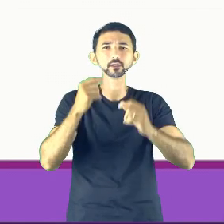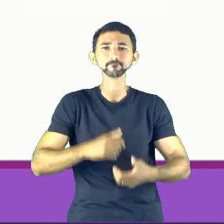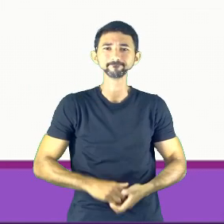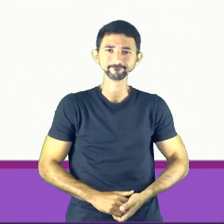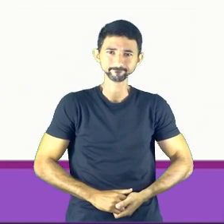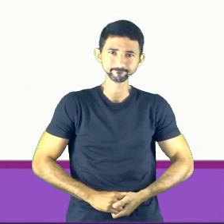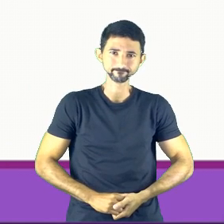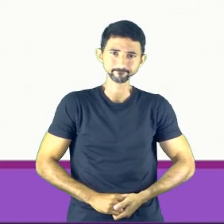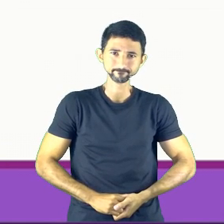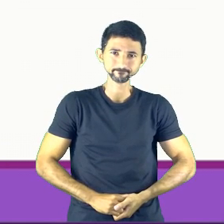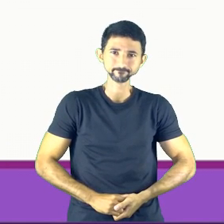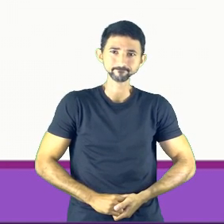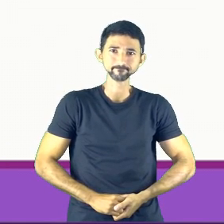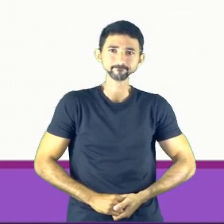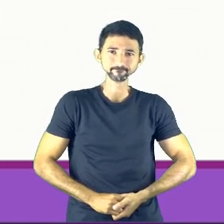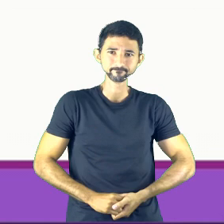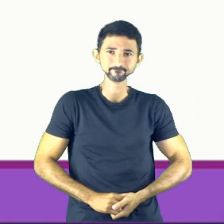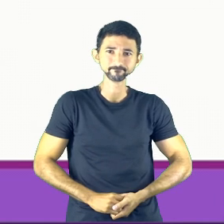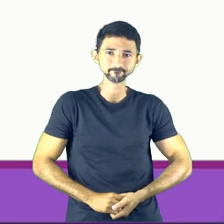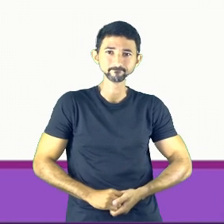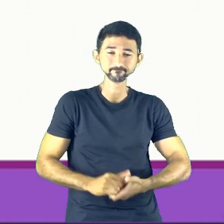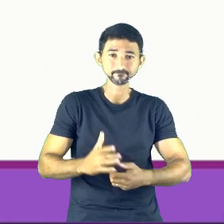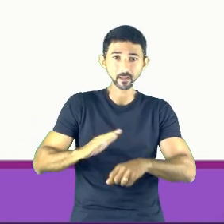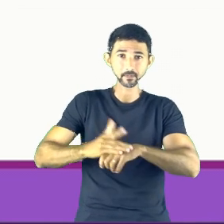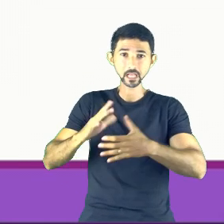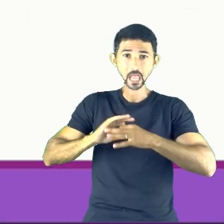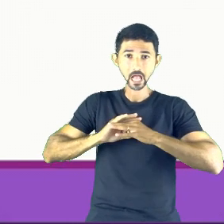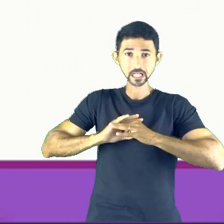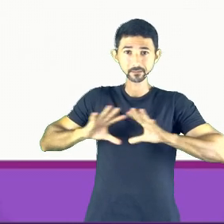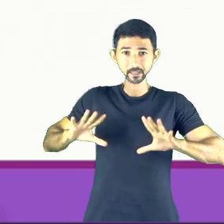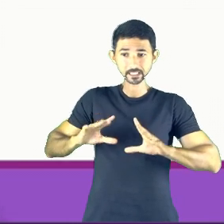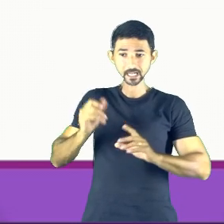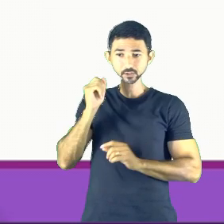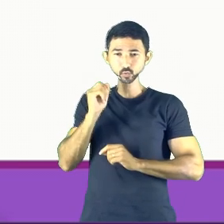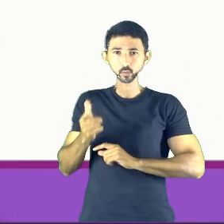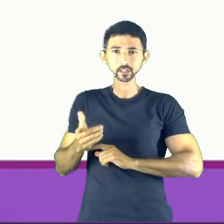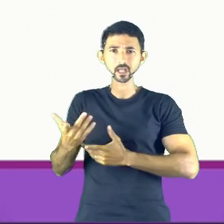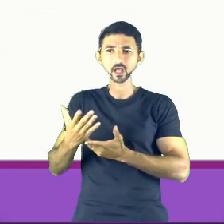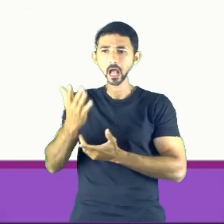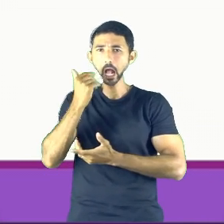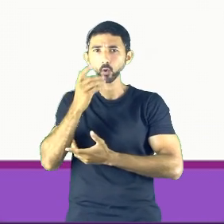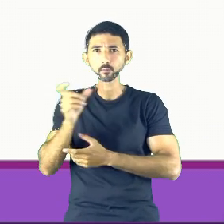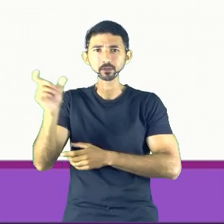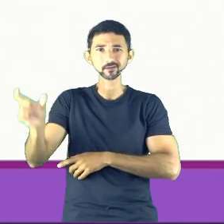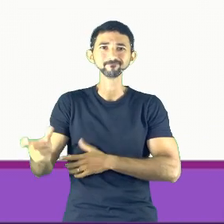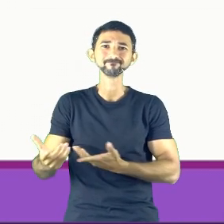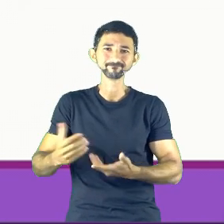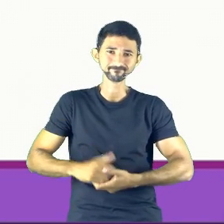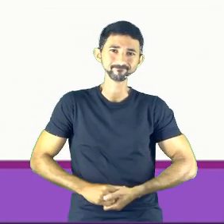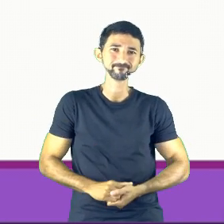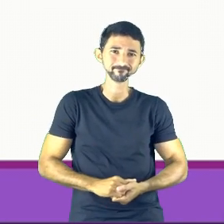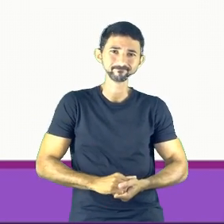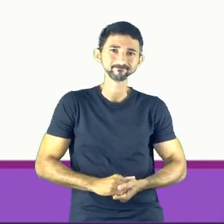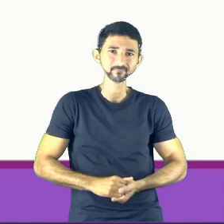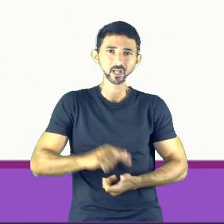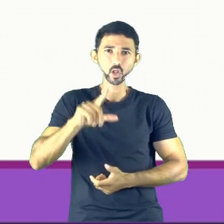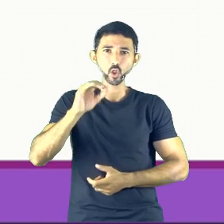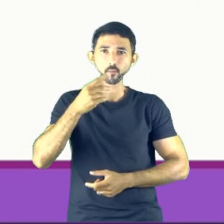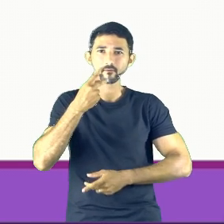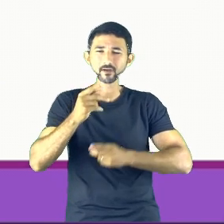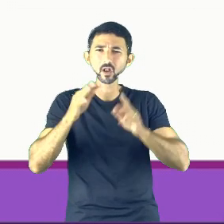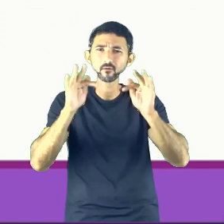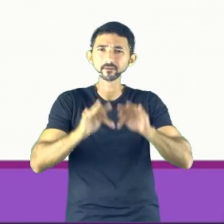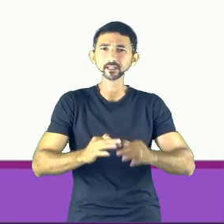Cão? Hein? Lembra? Muito bem, foi mais vale a liberdade que a fartura. Foi o lobo que falou no final, não